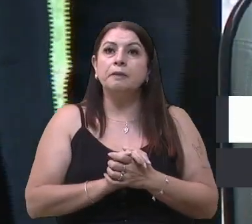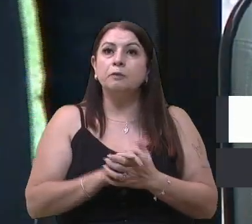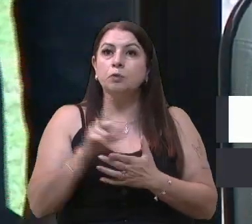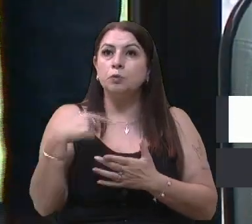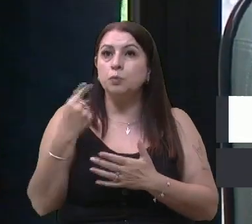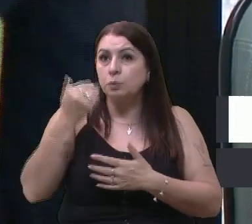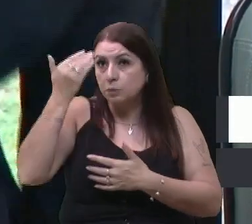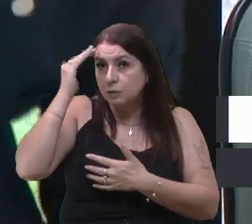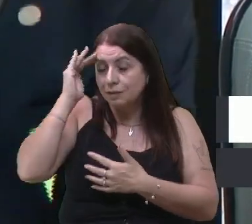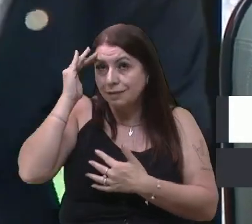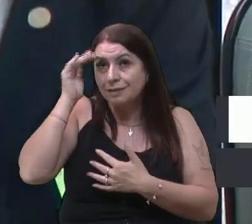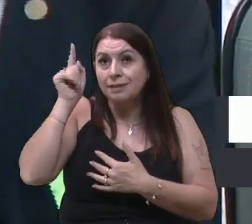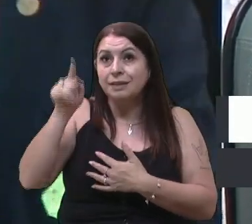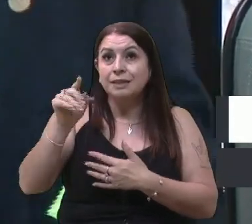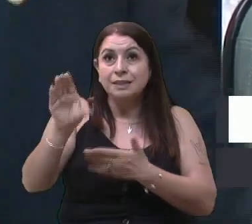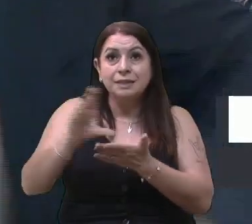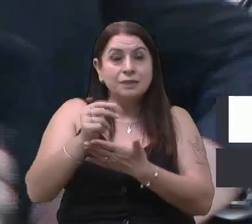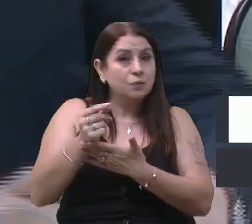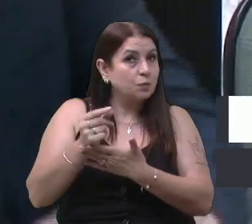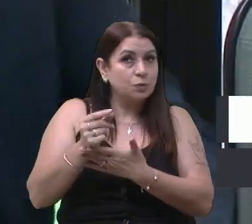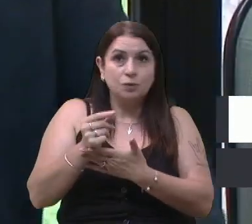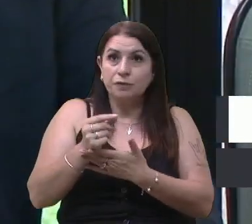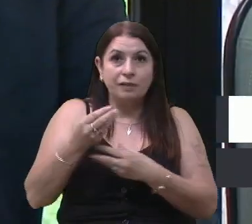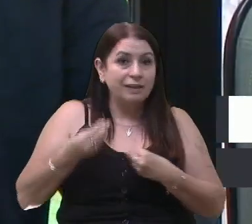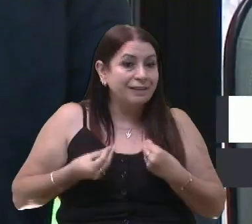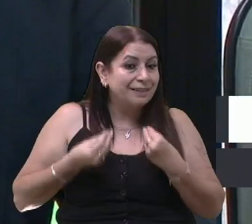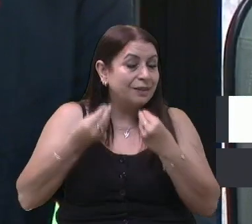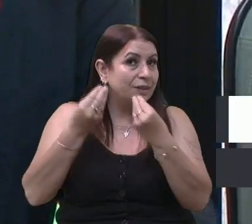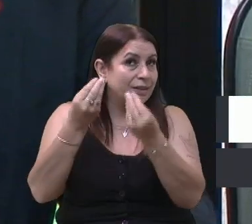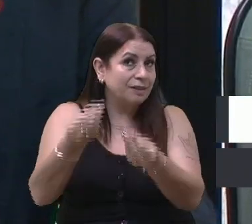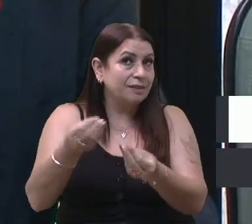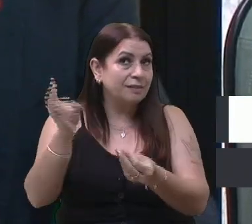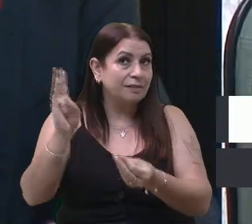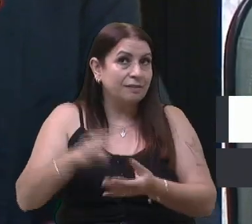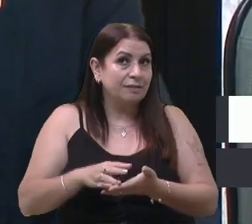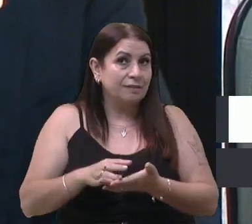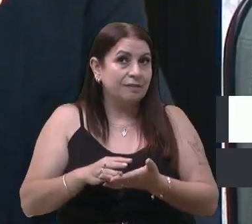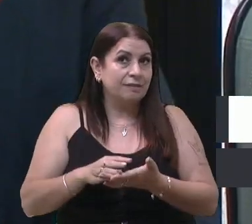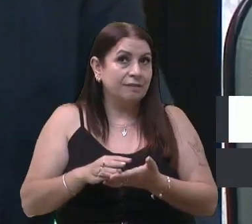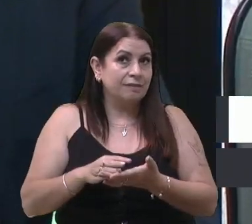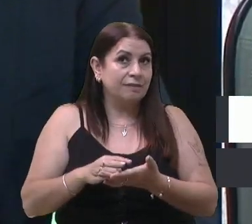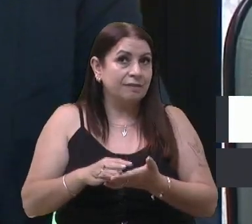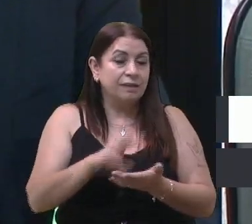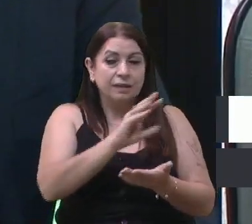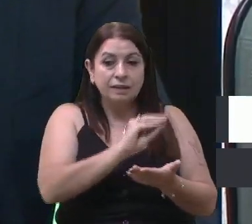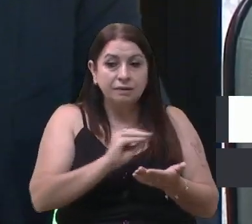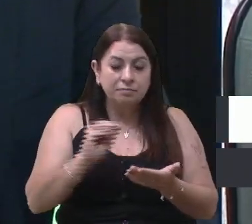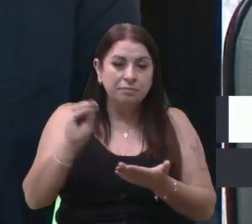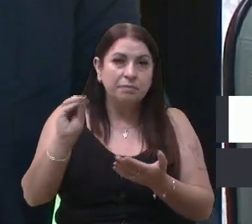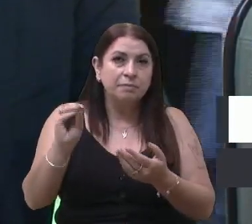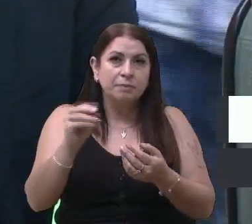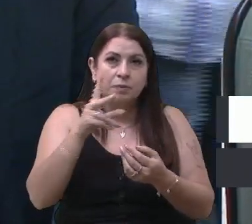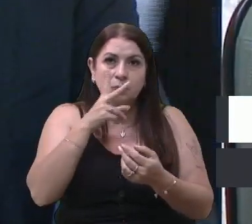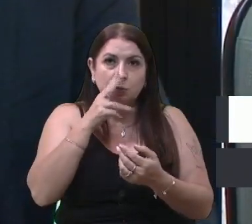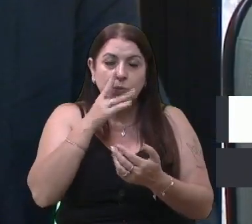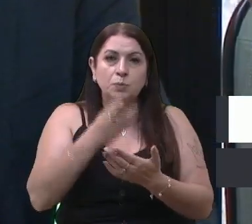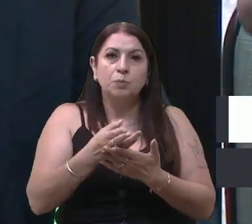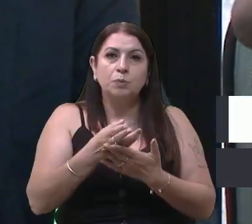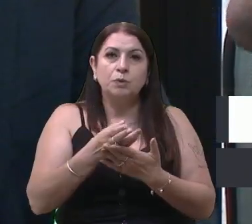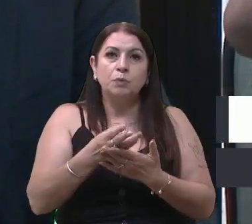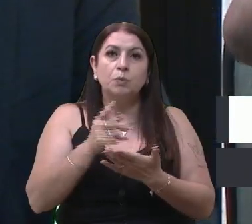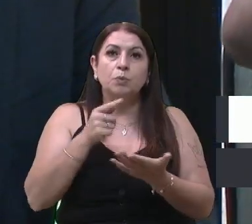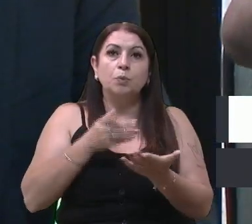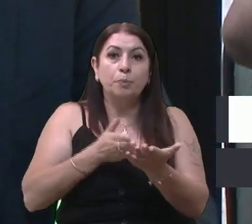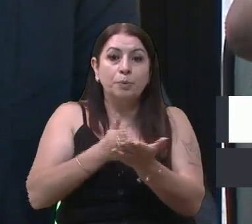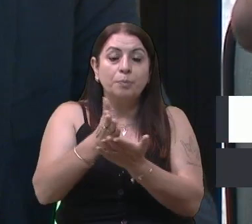entender é que esse recurso não vai ser doado para a Visate. Ele é repassado esse valor conforme o cumprimento